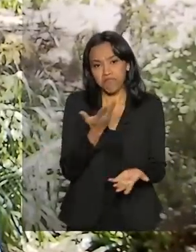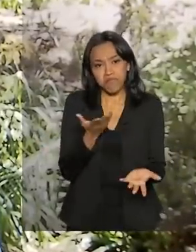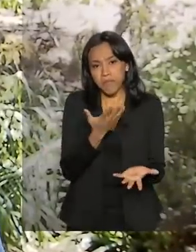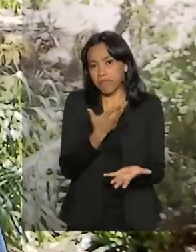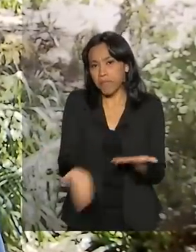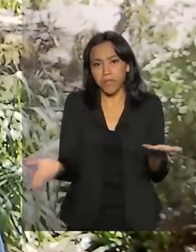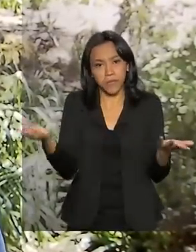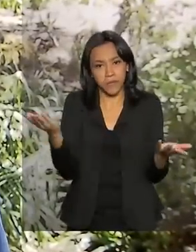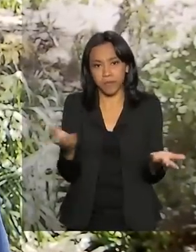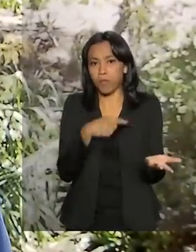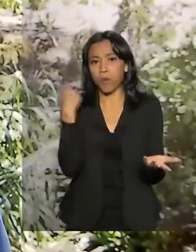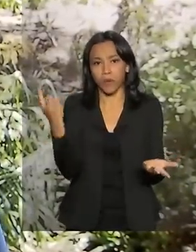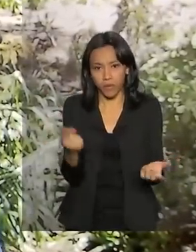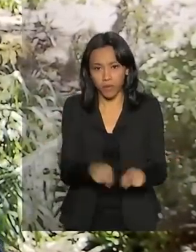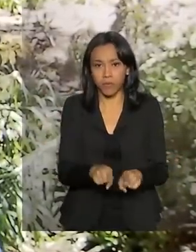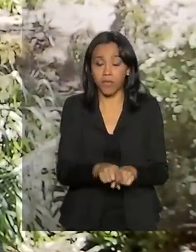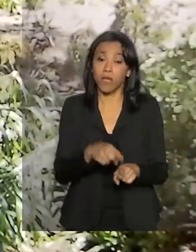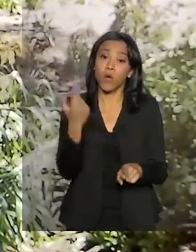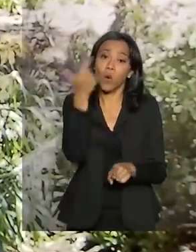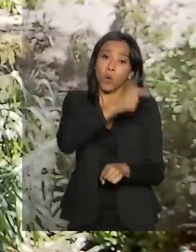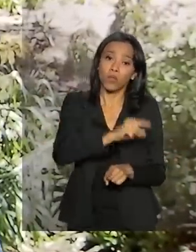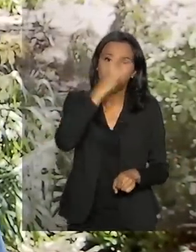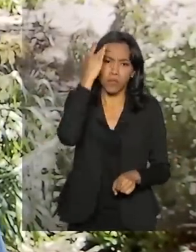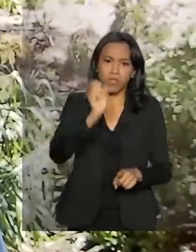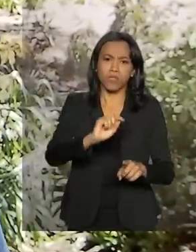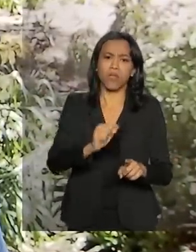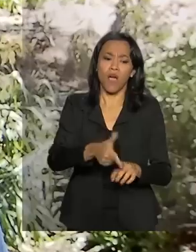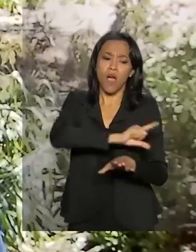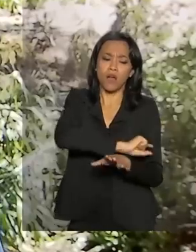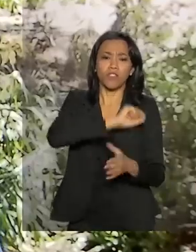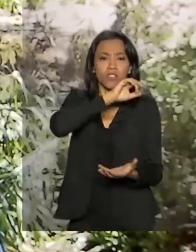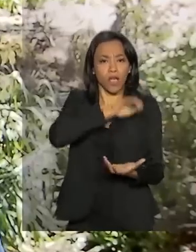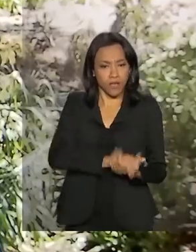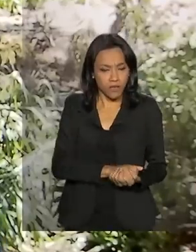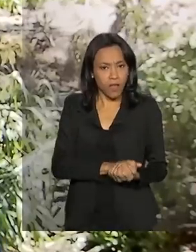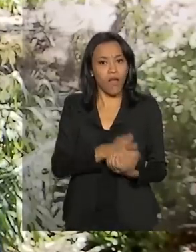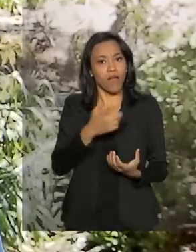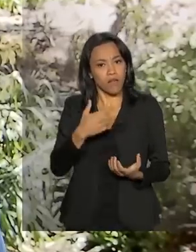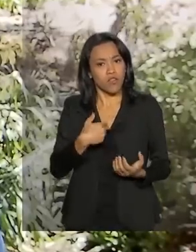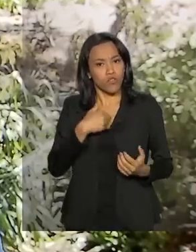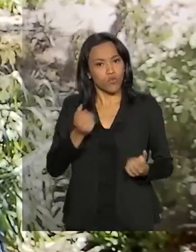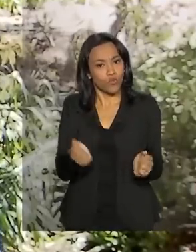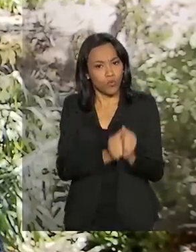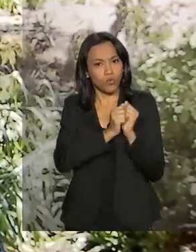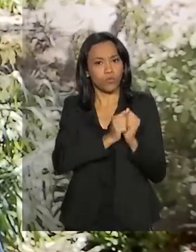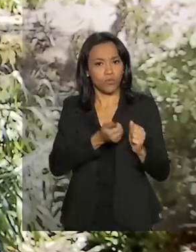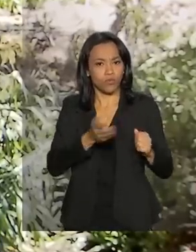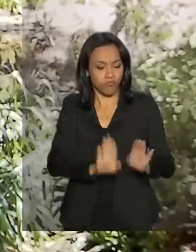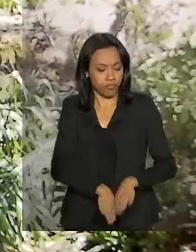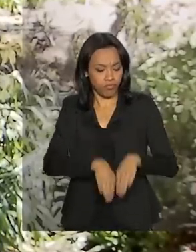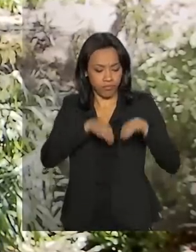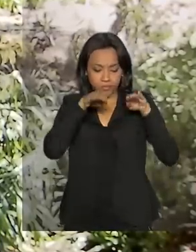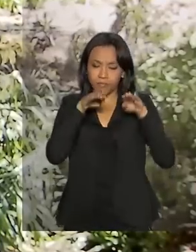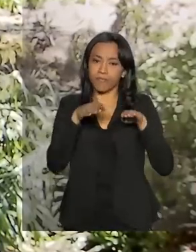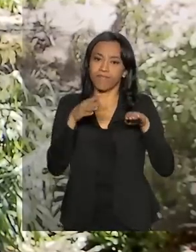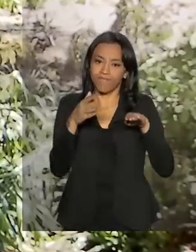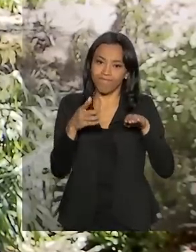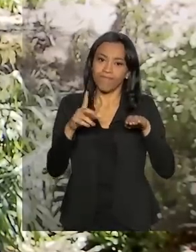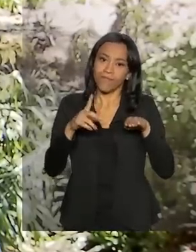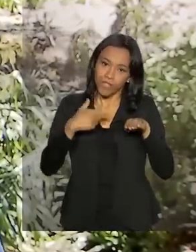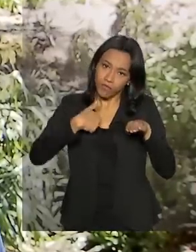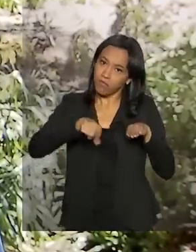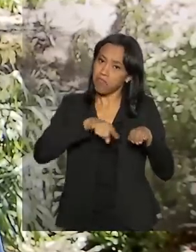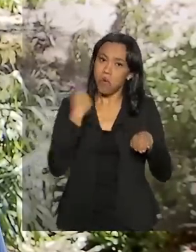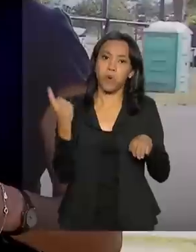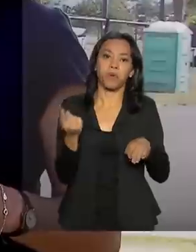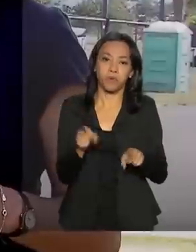eles, vizinhos de quando antes de eu casar também, que a gente cresceu junto na mesma vila e também foram